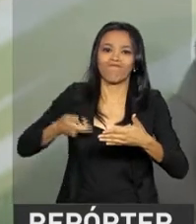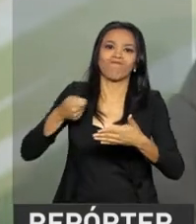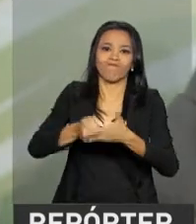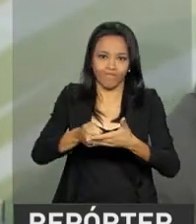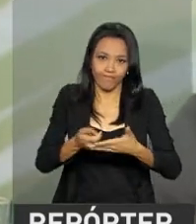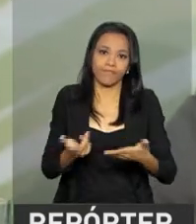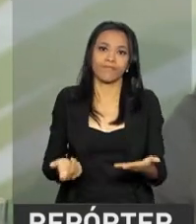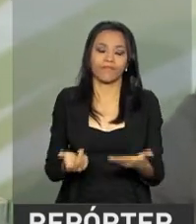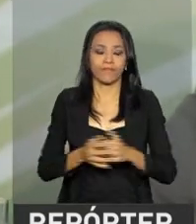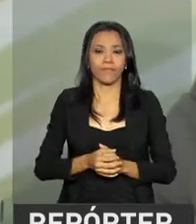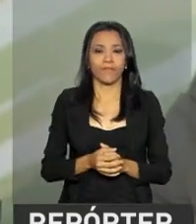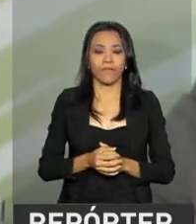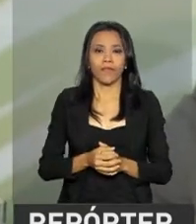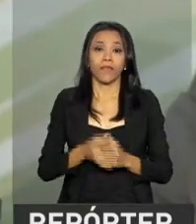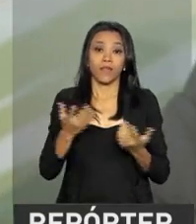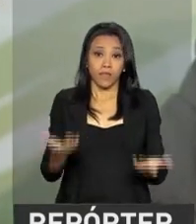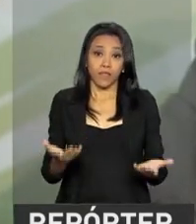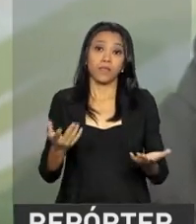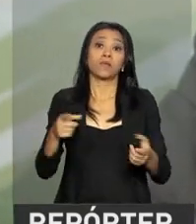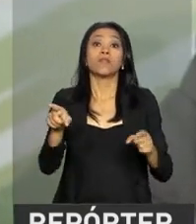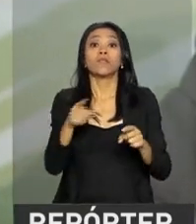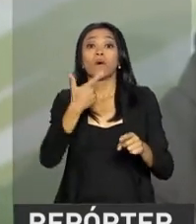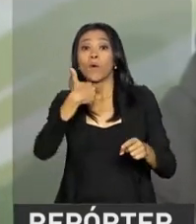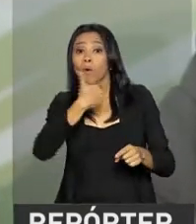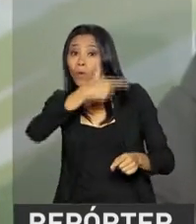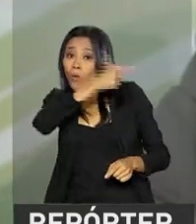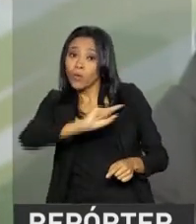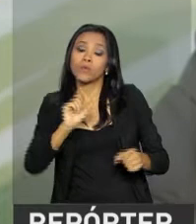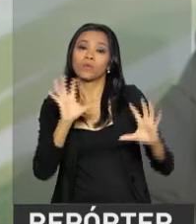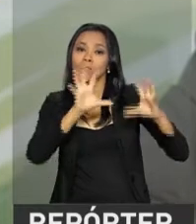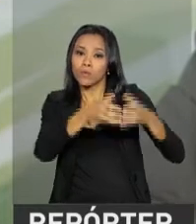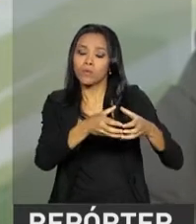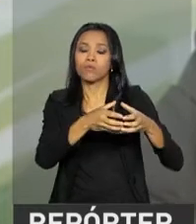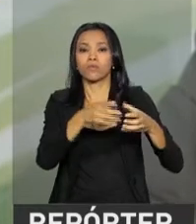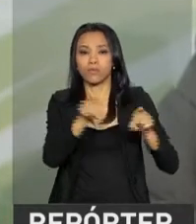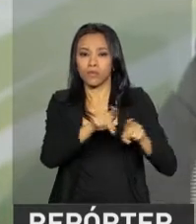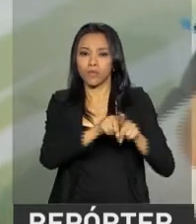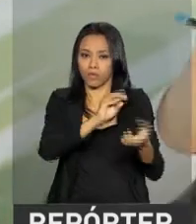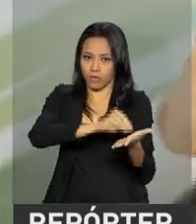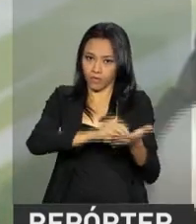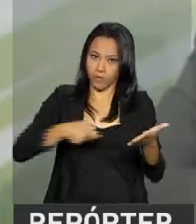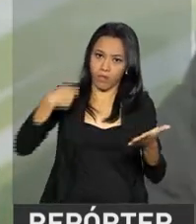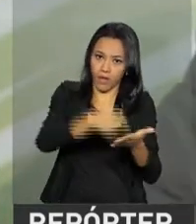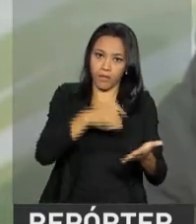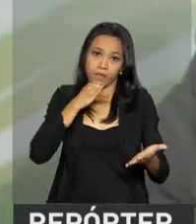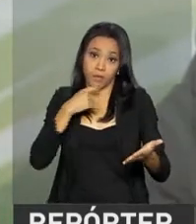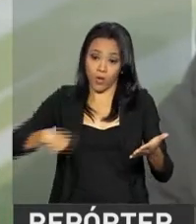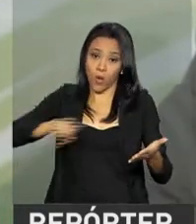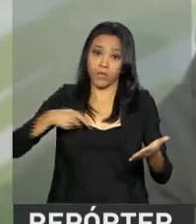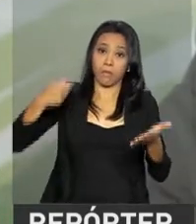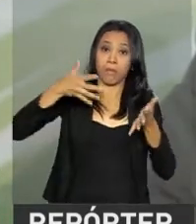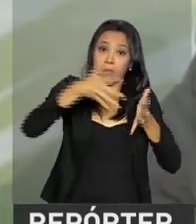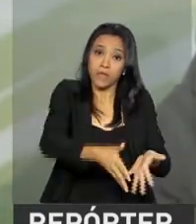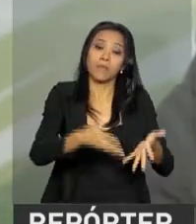dentre as quais o pagamento dos organismos internacionais, das nossas participações em organismos